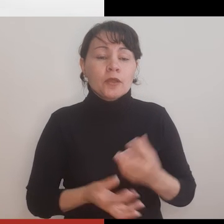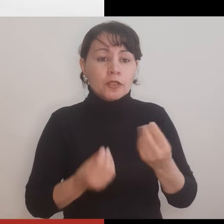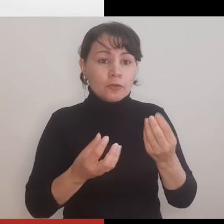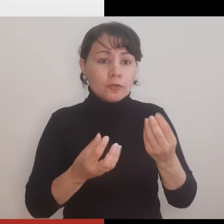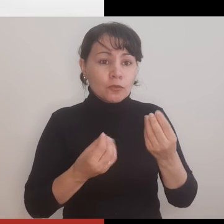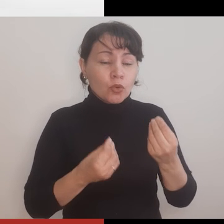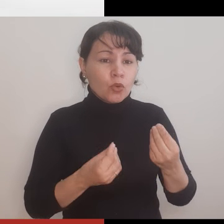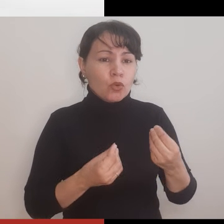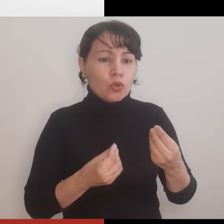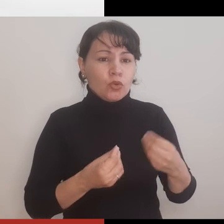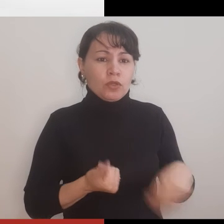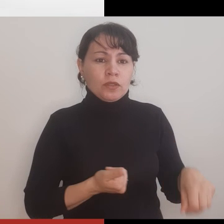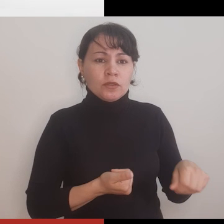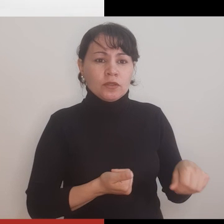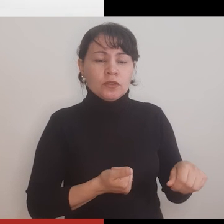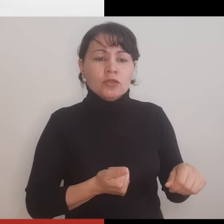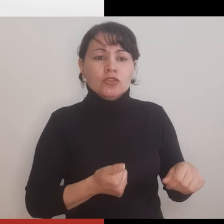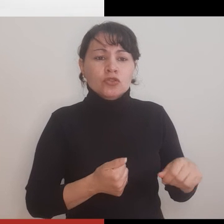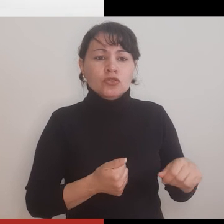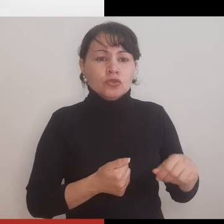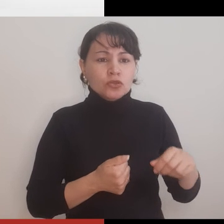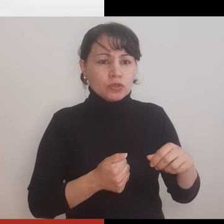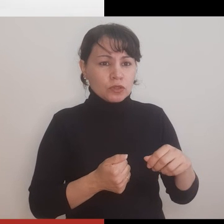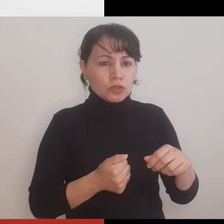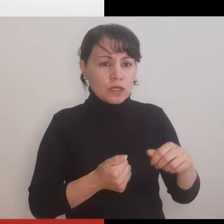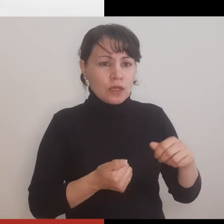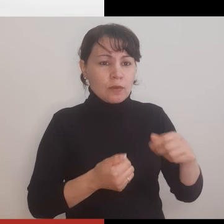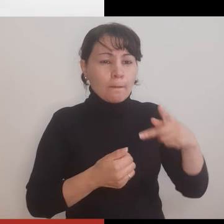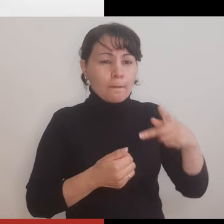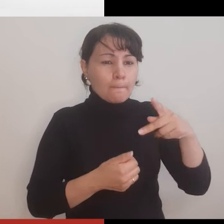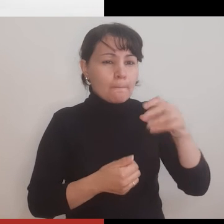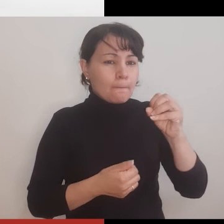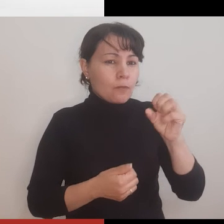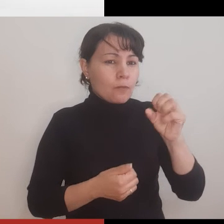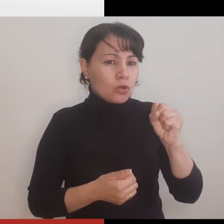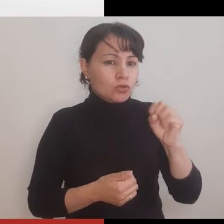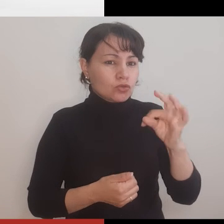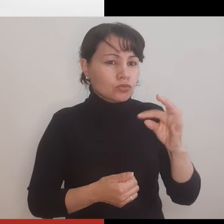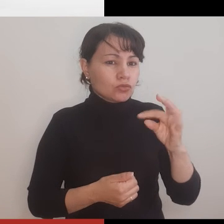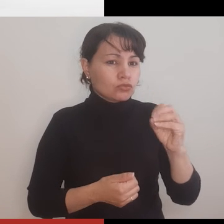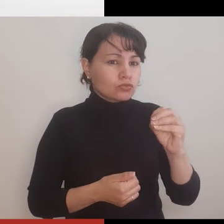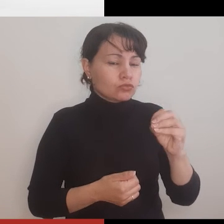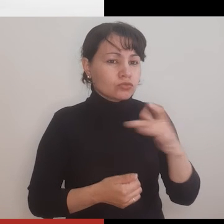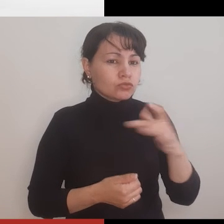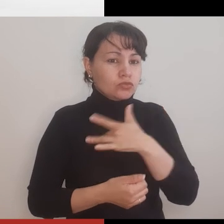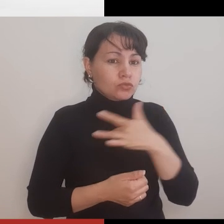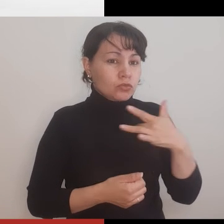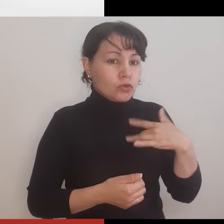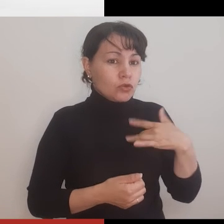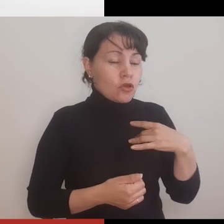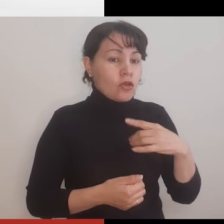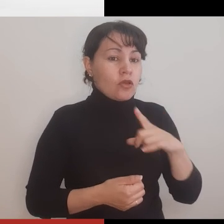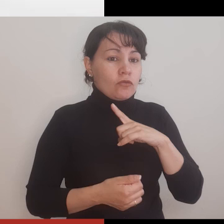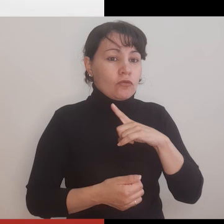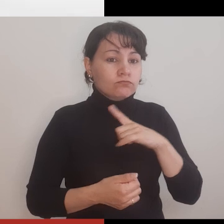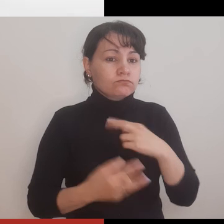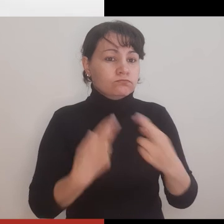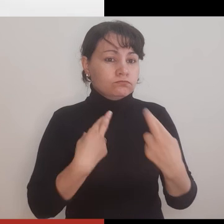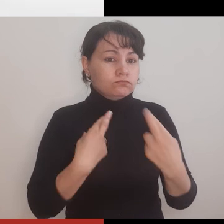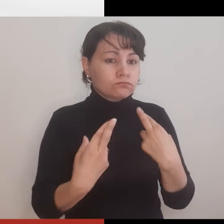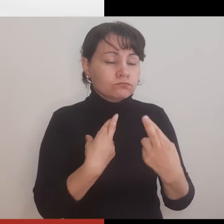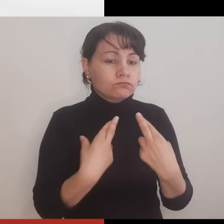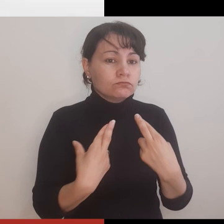unidades tiveram preocupações maiores com relação